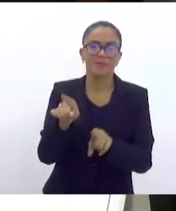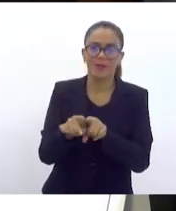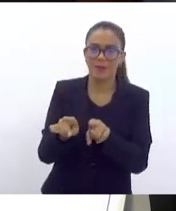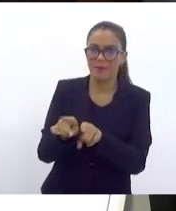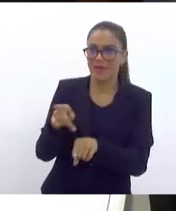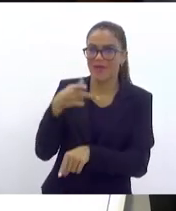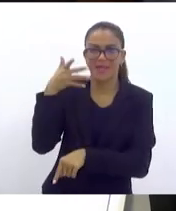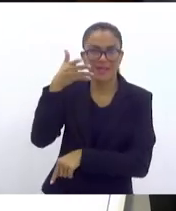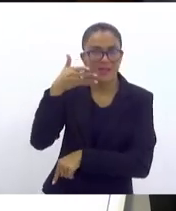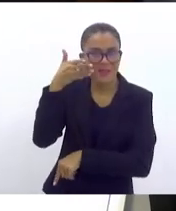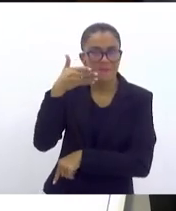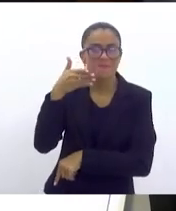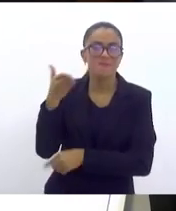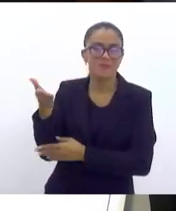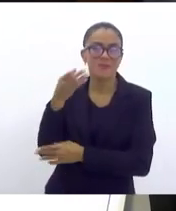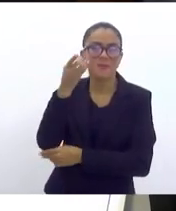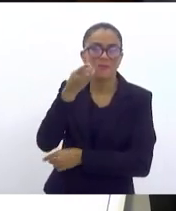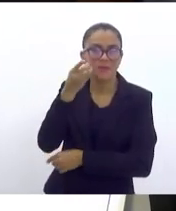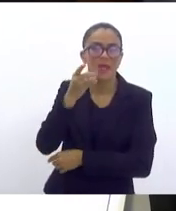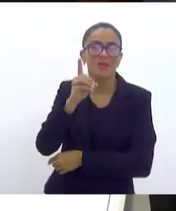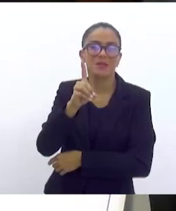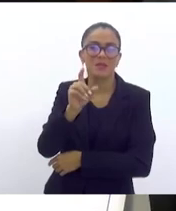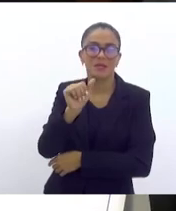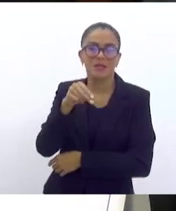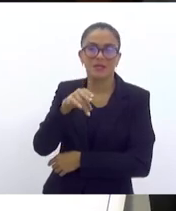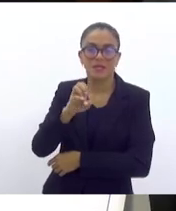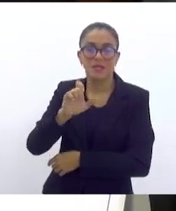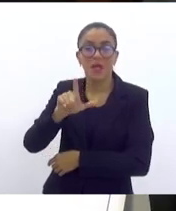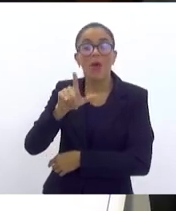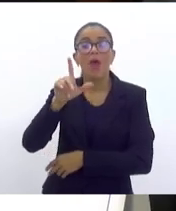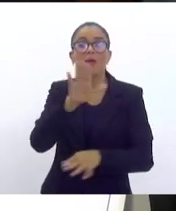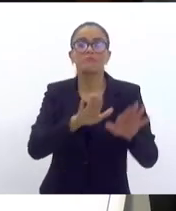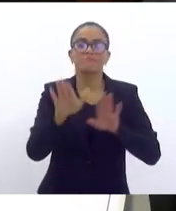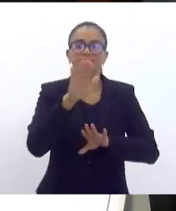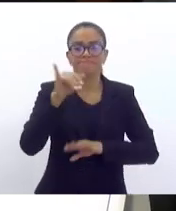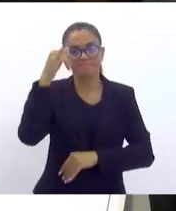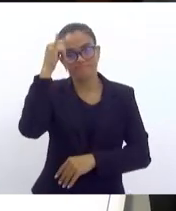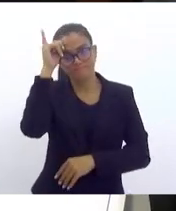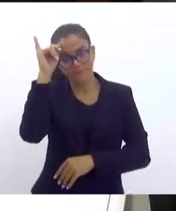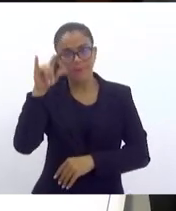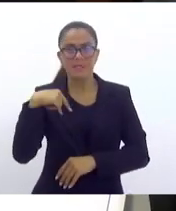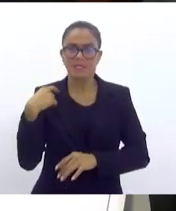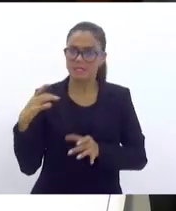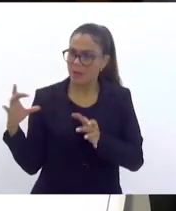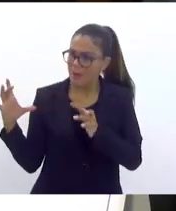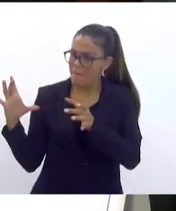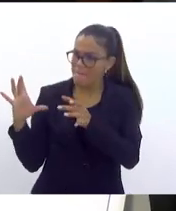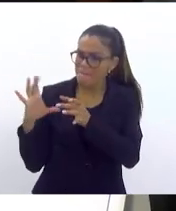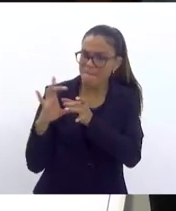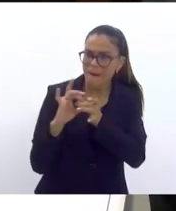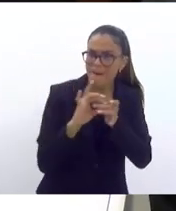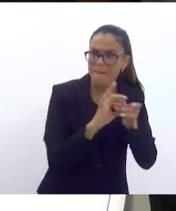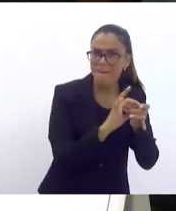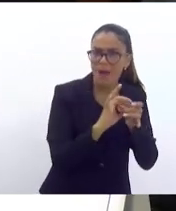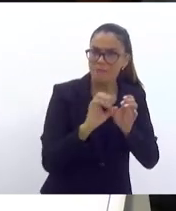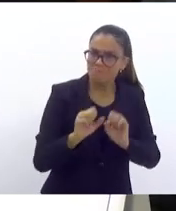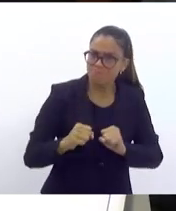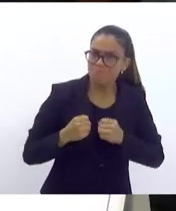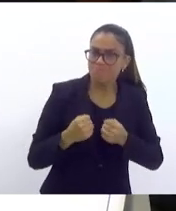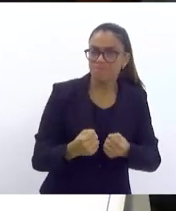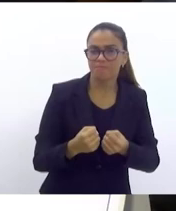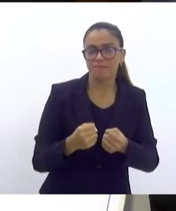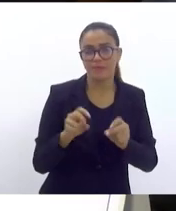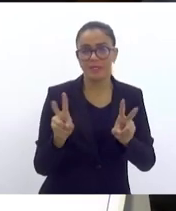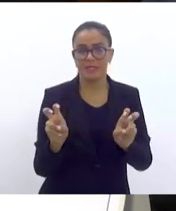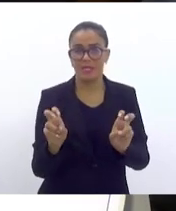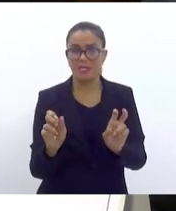fala do deputado librelão também a preocupação da prevenção então que acha essa comunhão de esforço por diversos entre esse